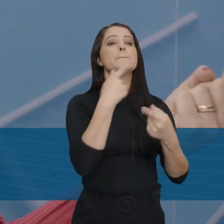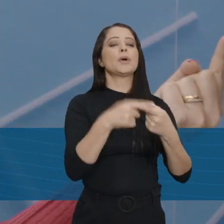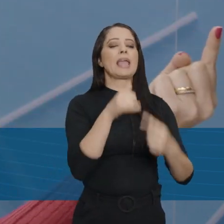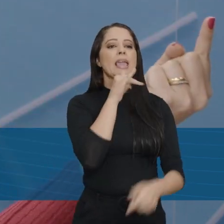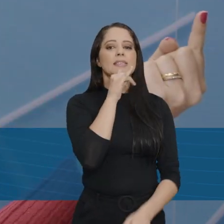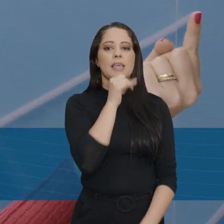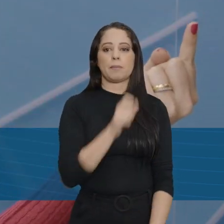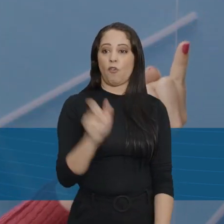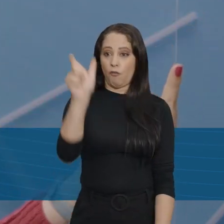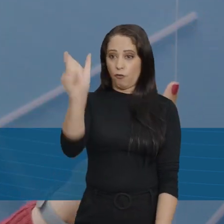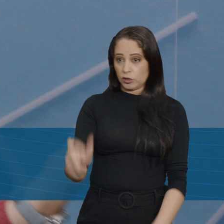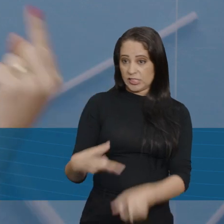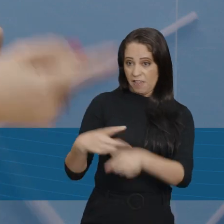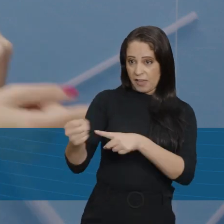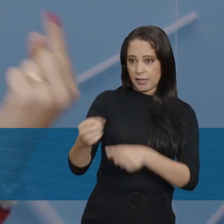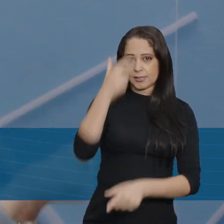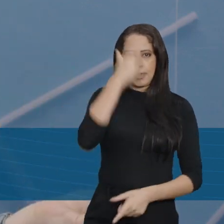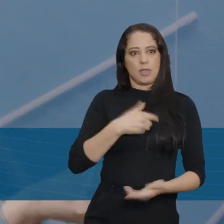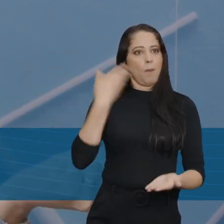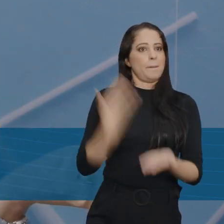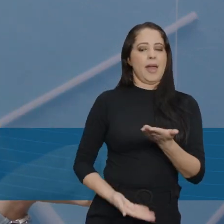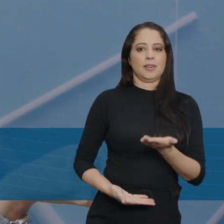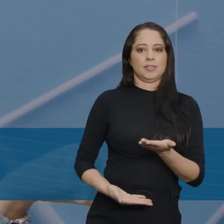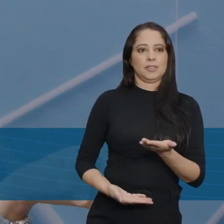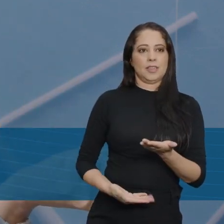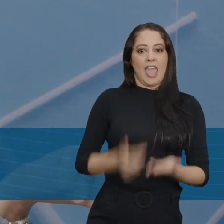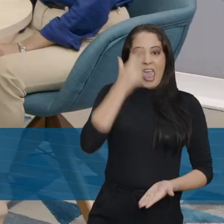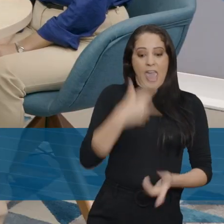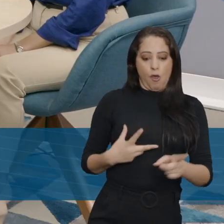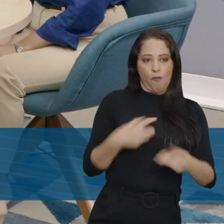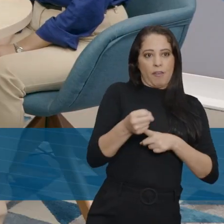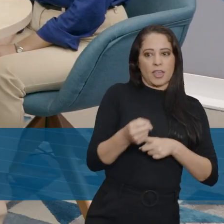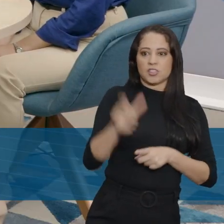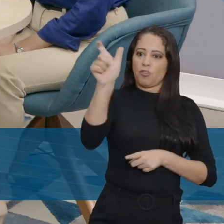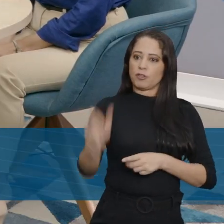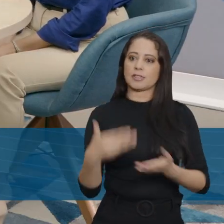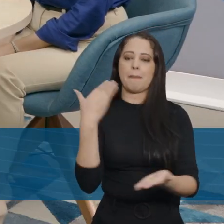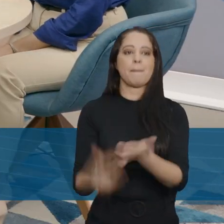nós duas ganharmos. Se uma ganha, a outra perde,